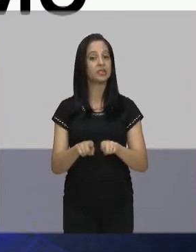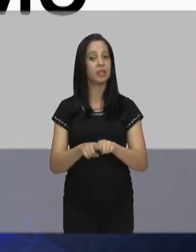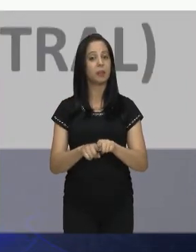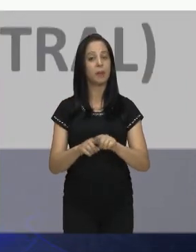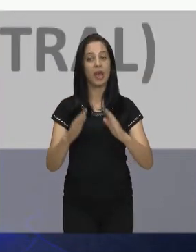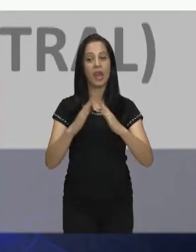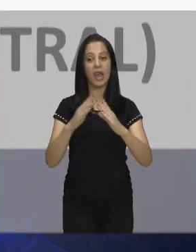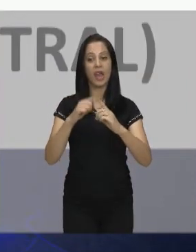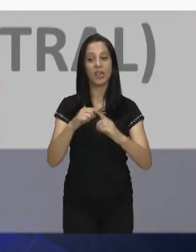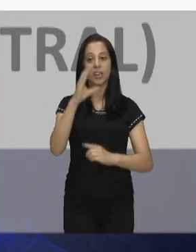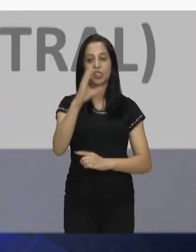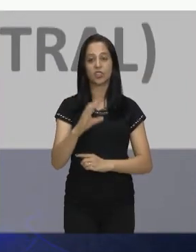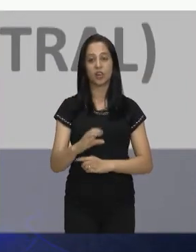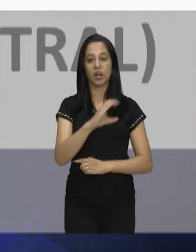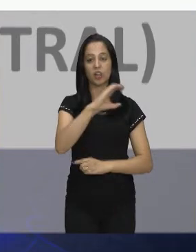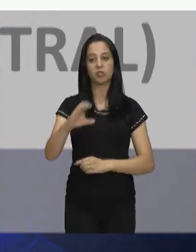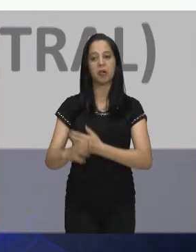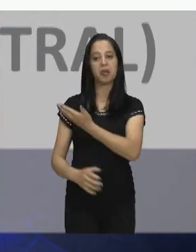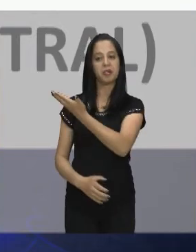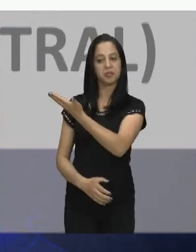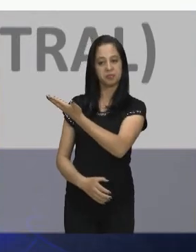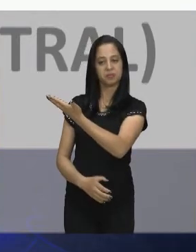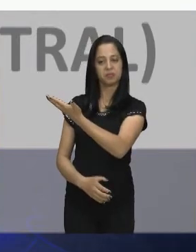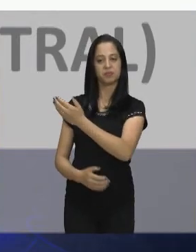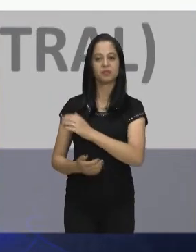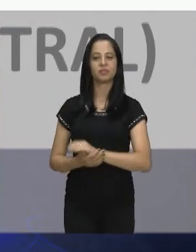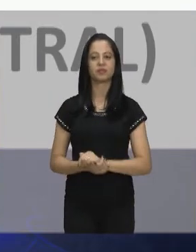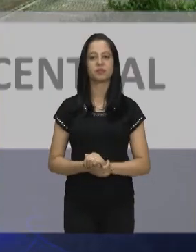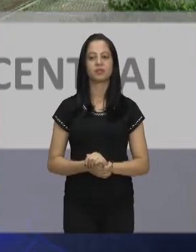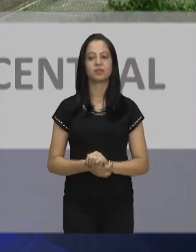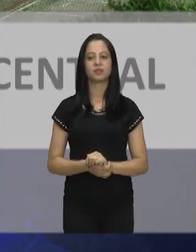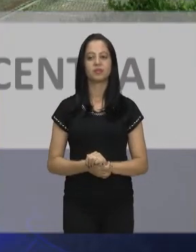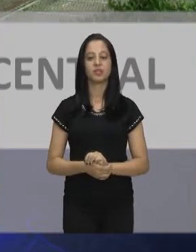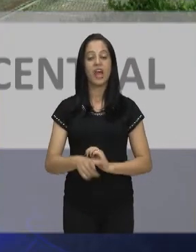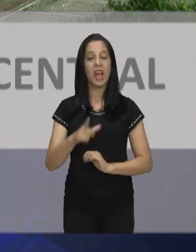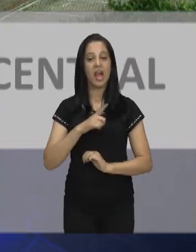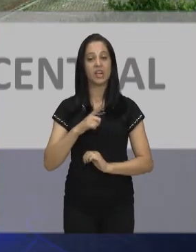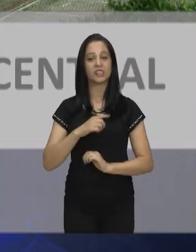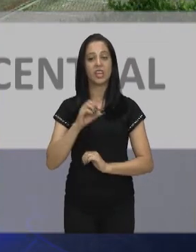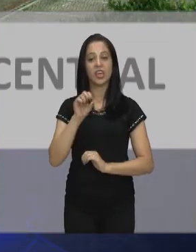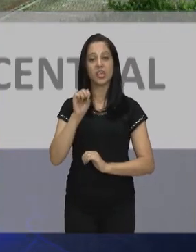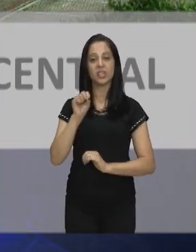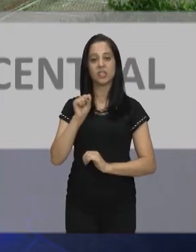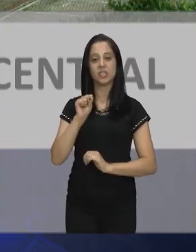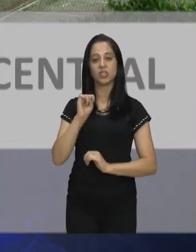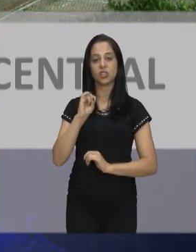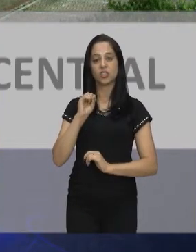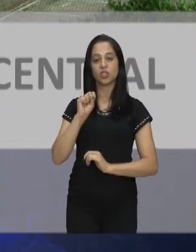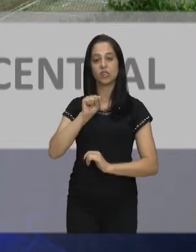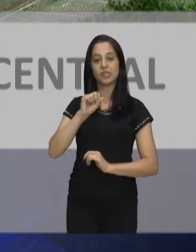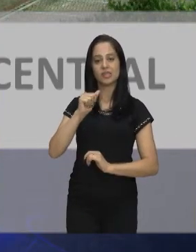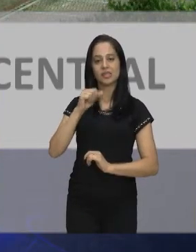Igreja Matriz de São José, a Catedral São Dimas, né?